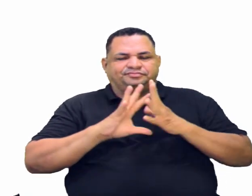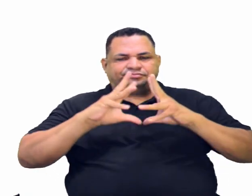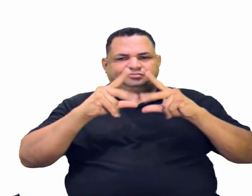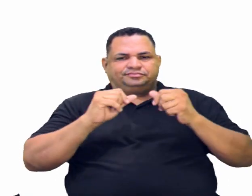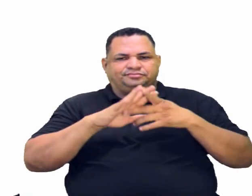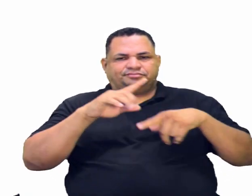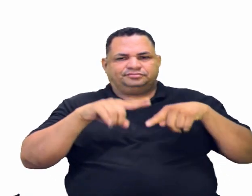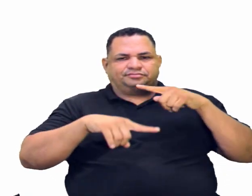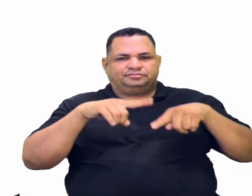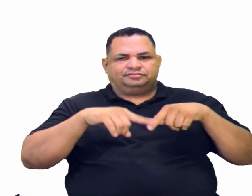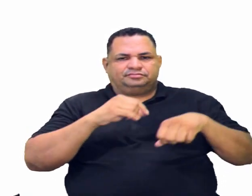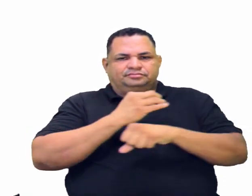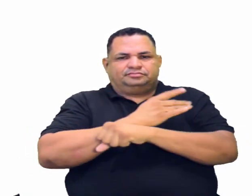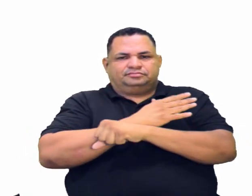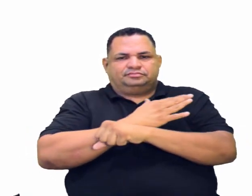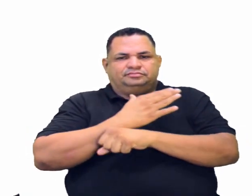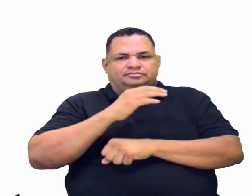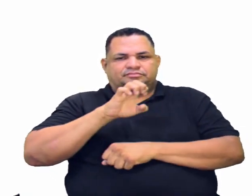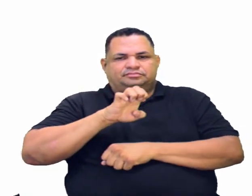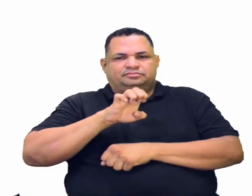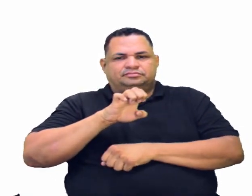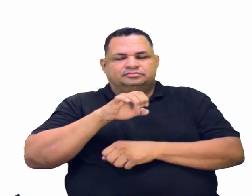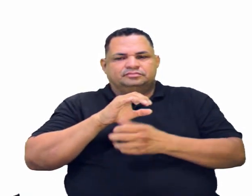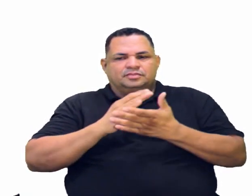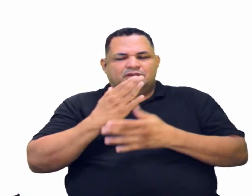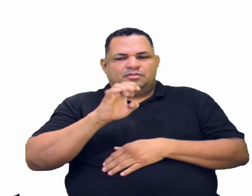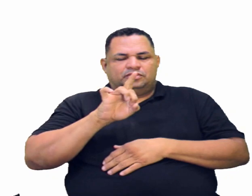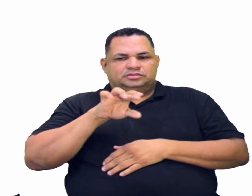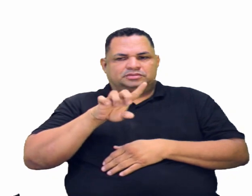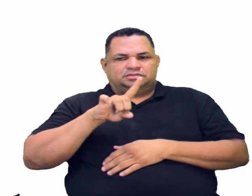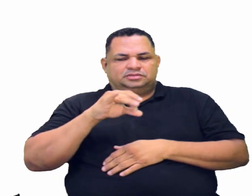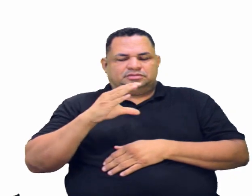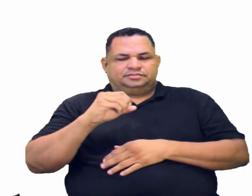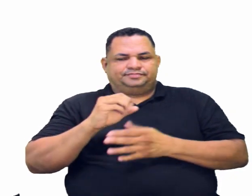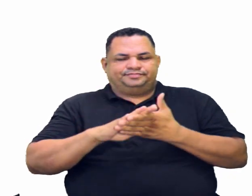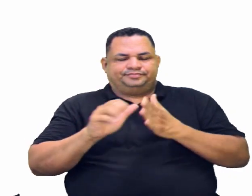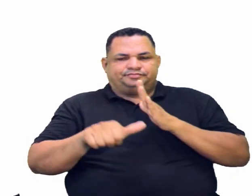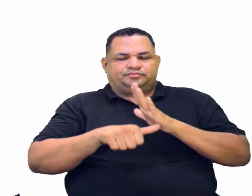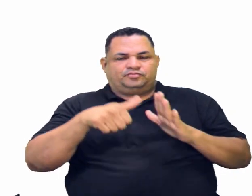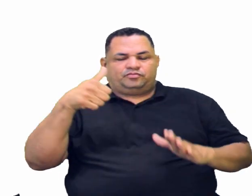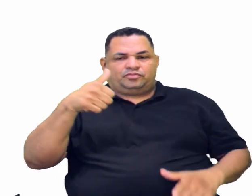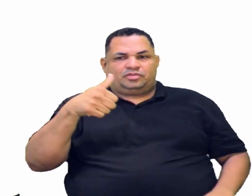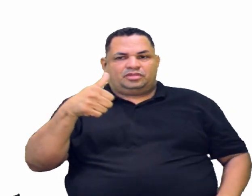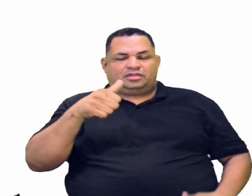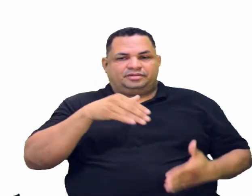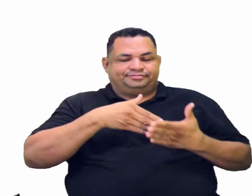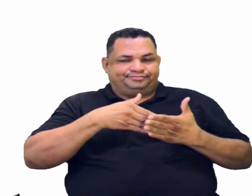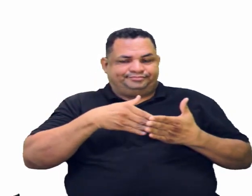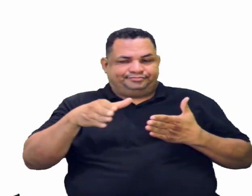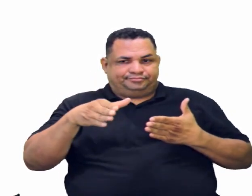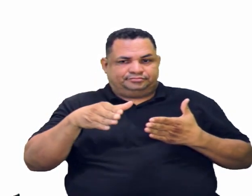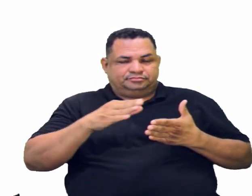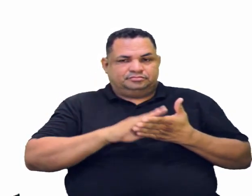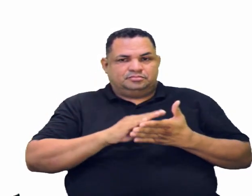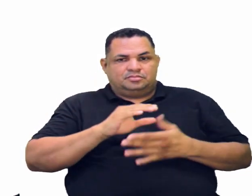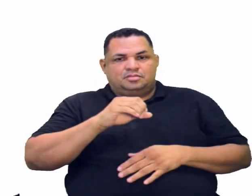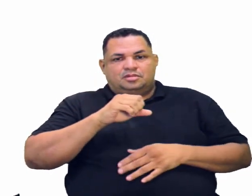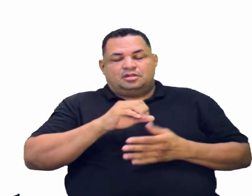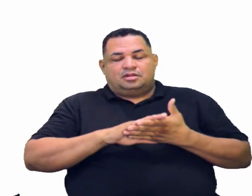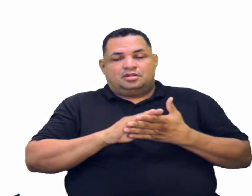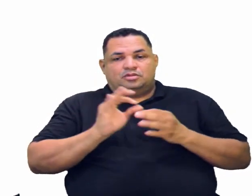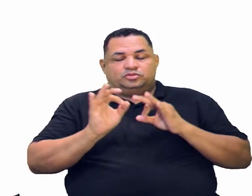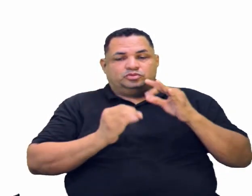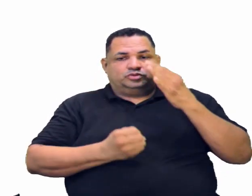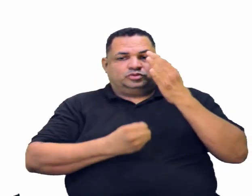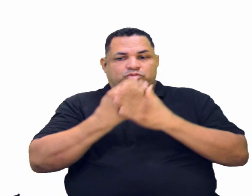produto vai ser um ácido carboxílico, porque esse oxigênio aqui primeiro vai retirar esse hidrogênio e esse formou